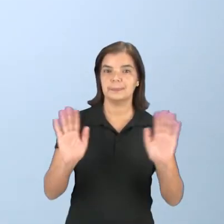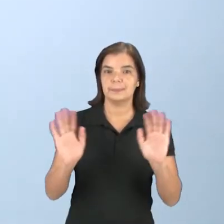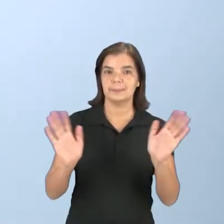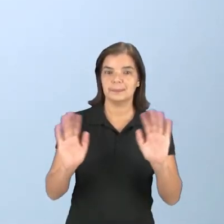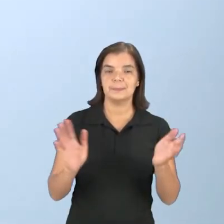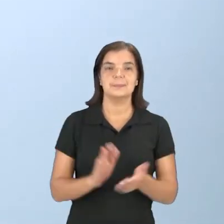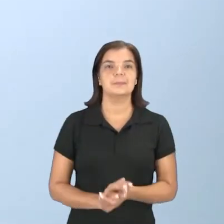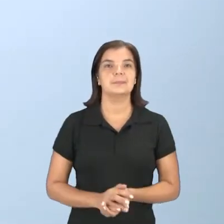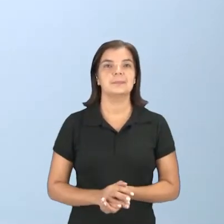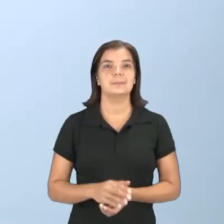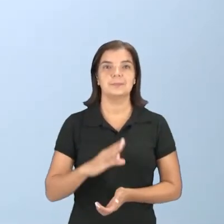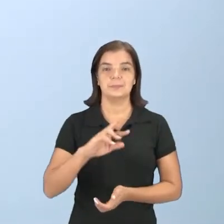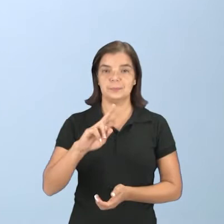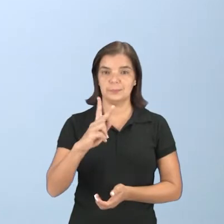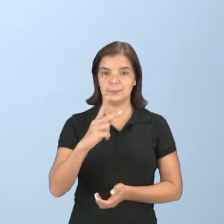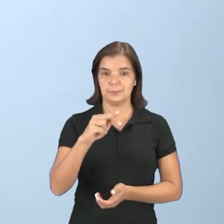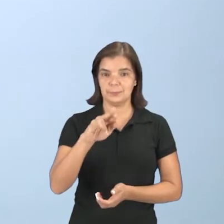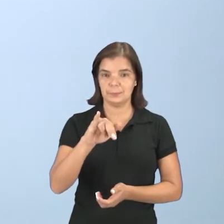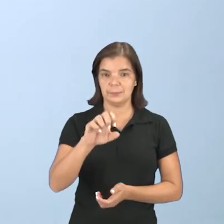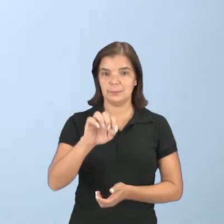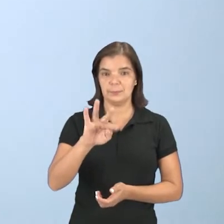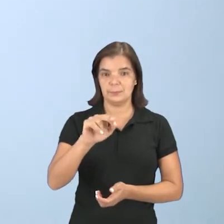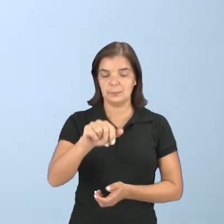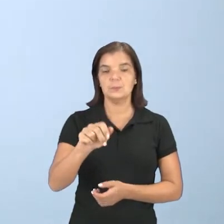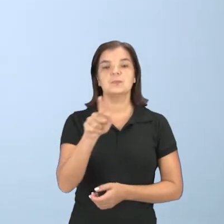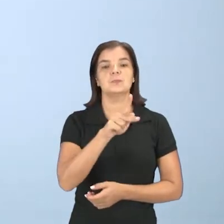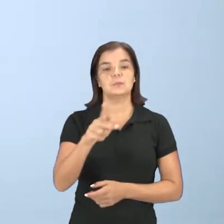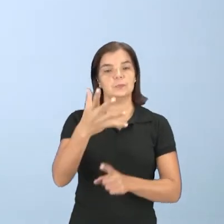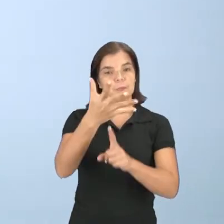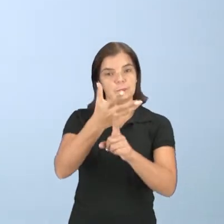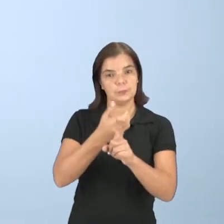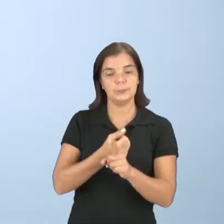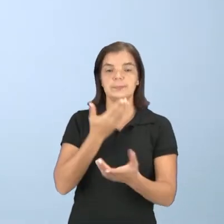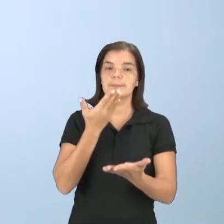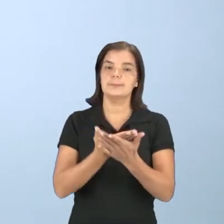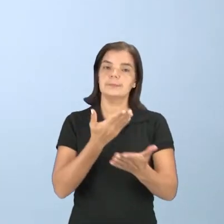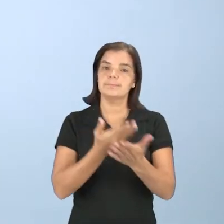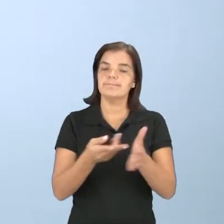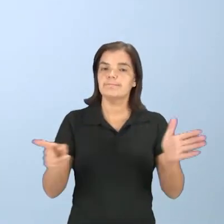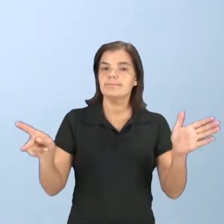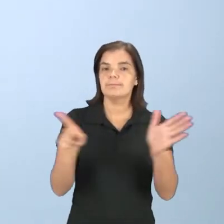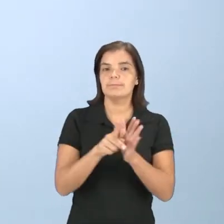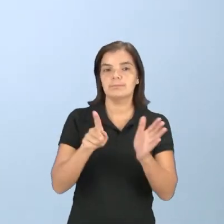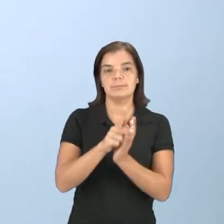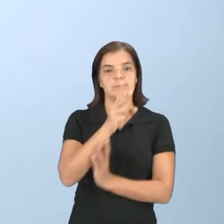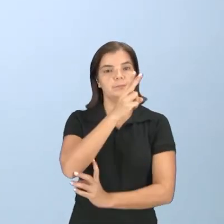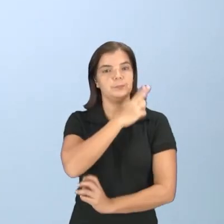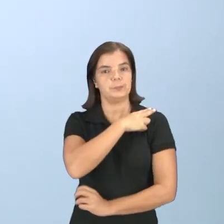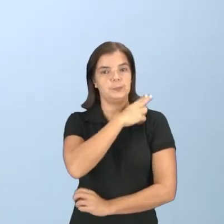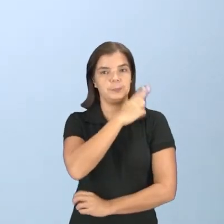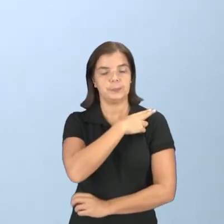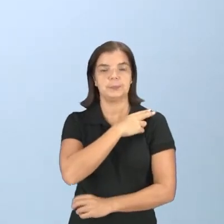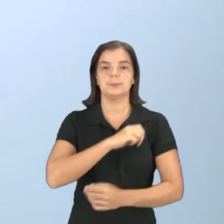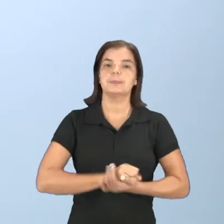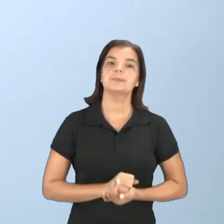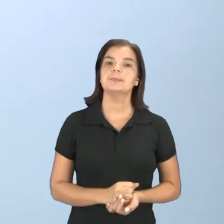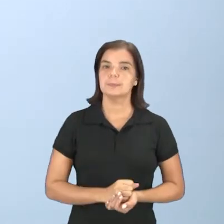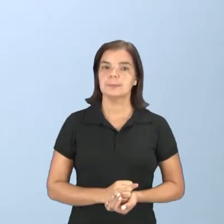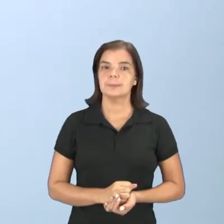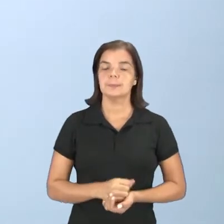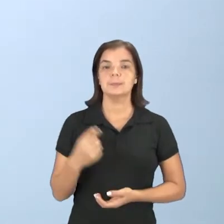Olá, me chamo Christian Moraes, sou professor de arte e esta aula é específica para a segunda série do ensino